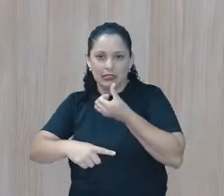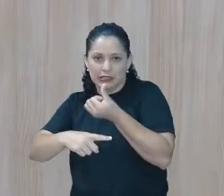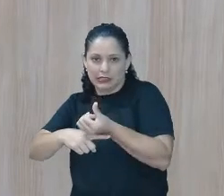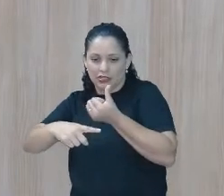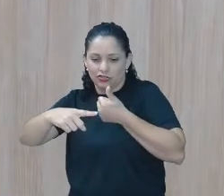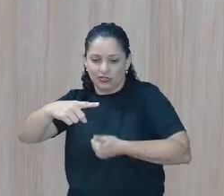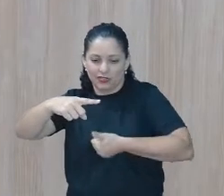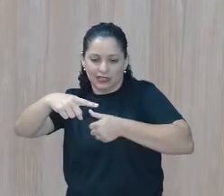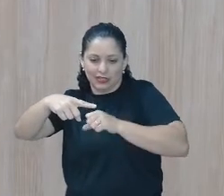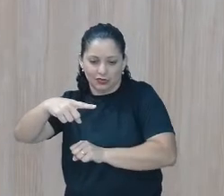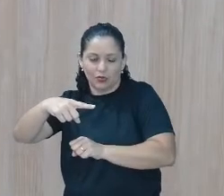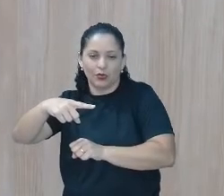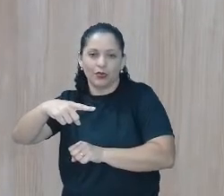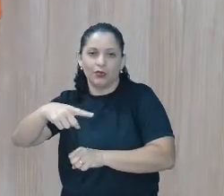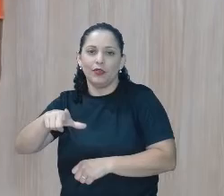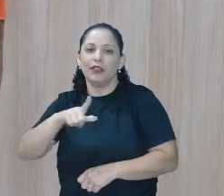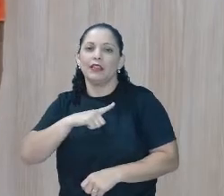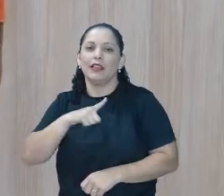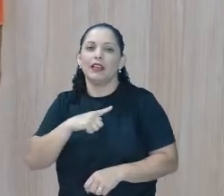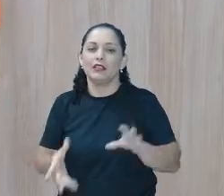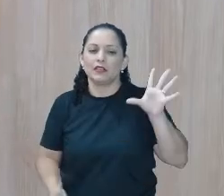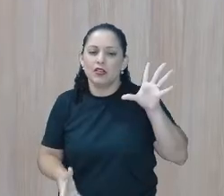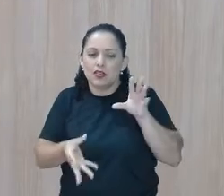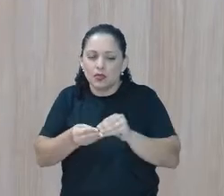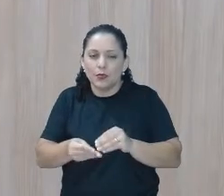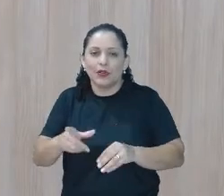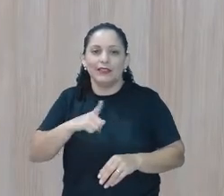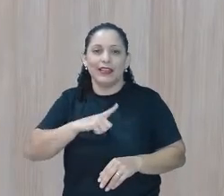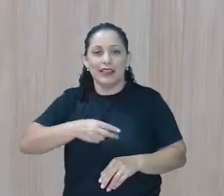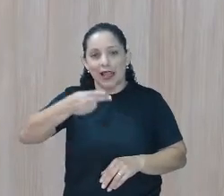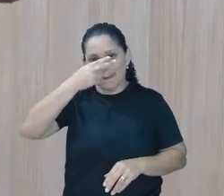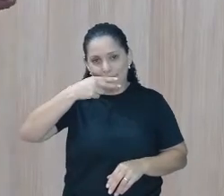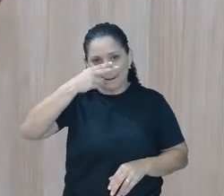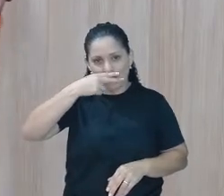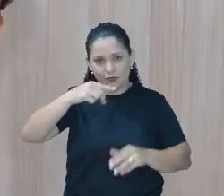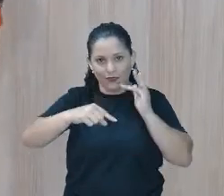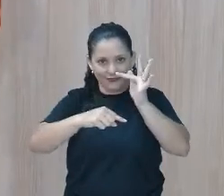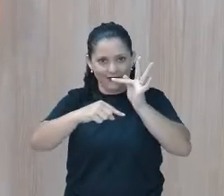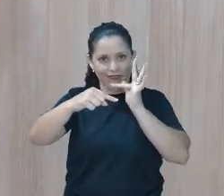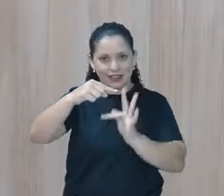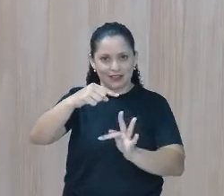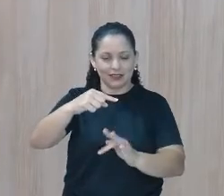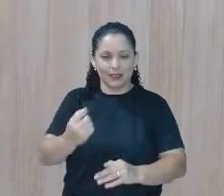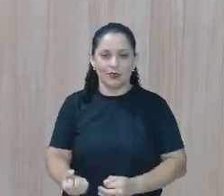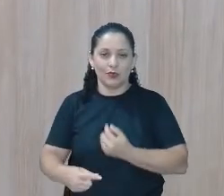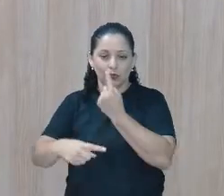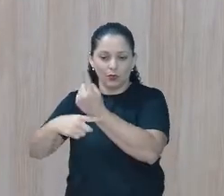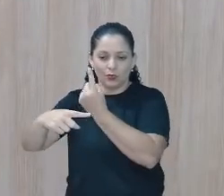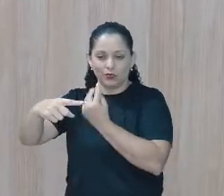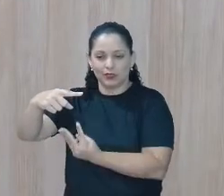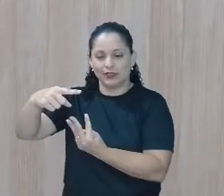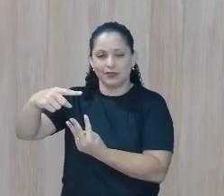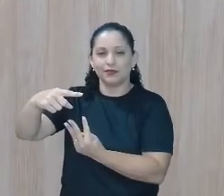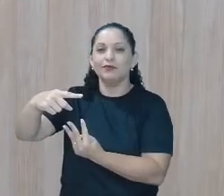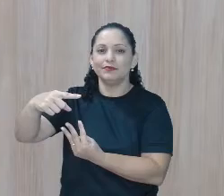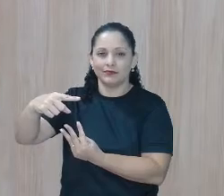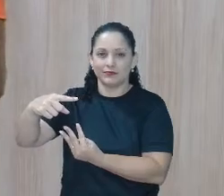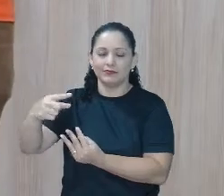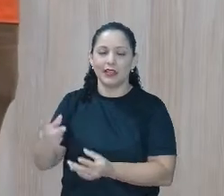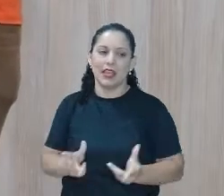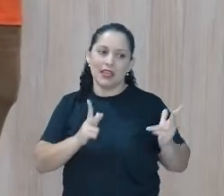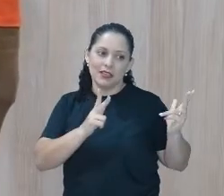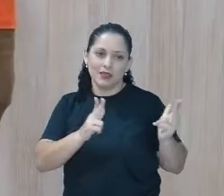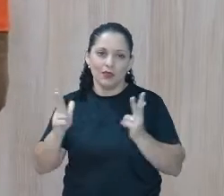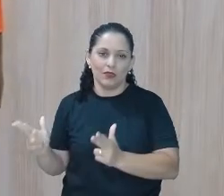6/18, tem, quando a gente simplifica, né, tem a mesma fração irredutível, que é 1/3. Isso mostra